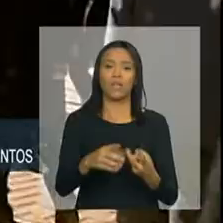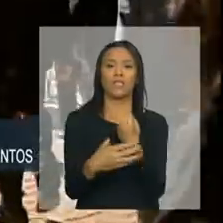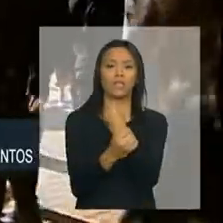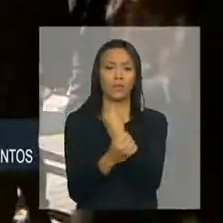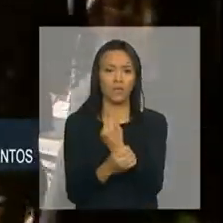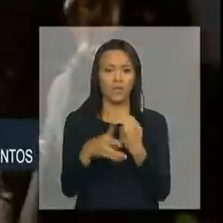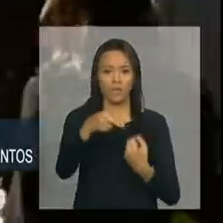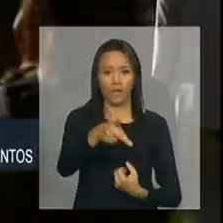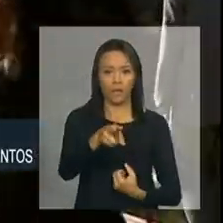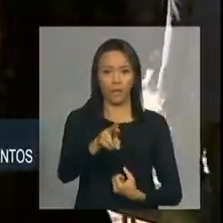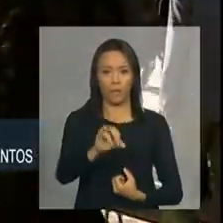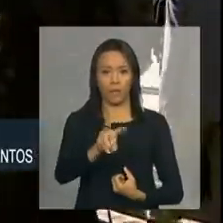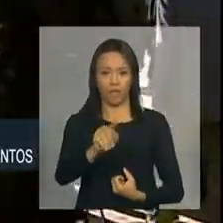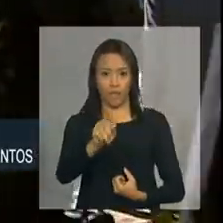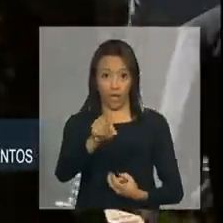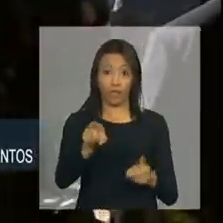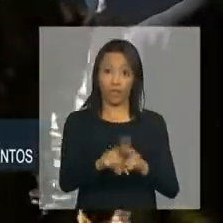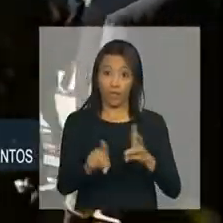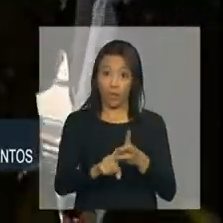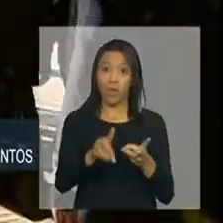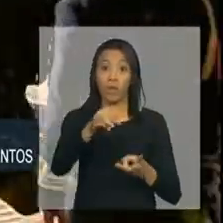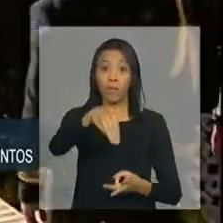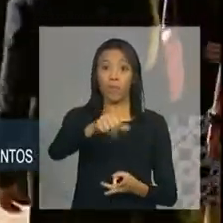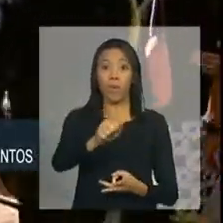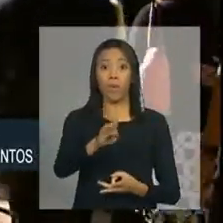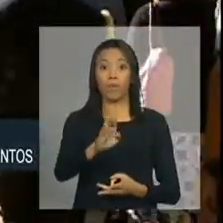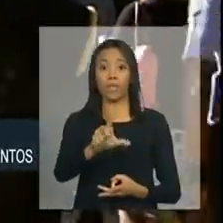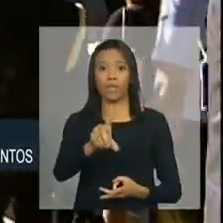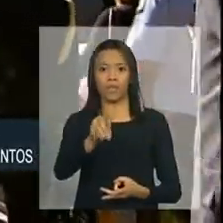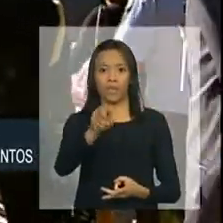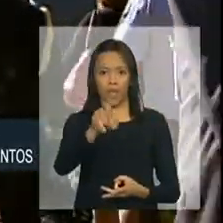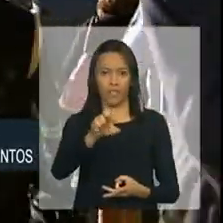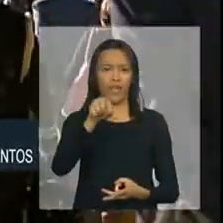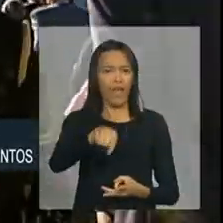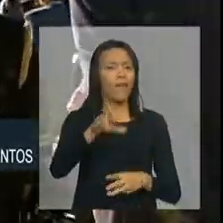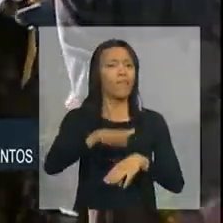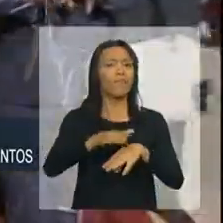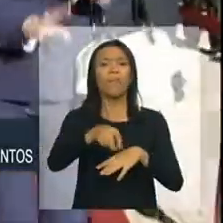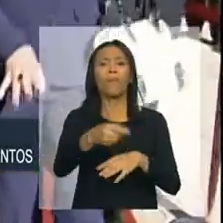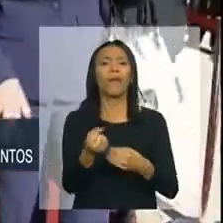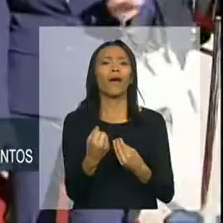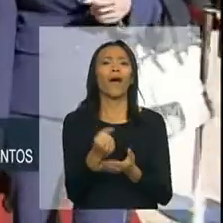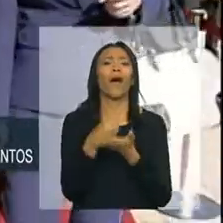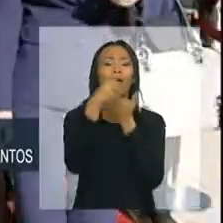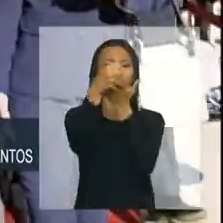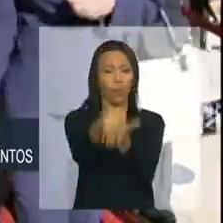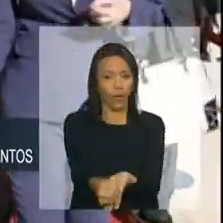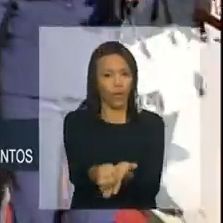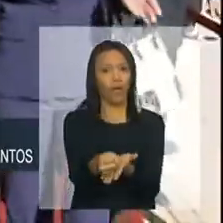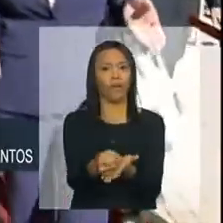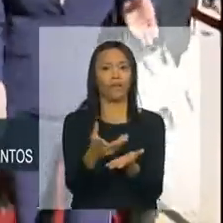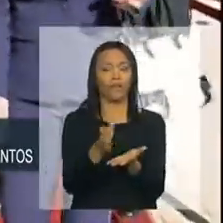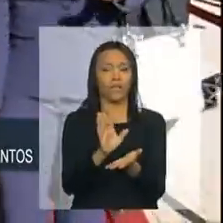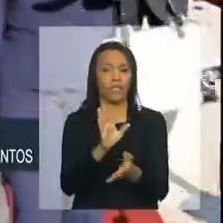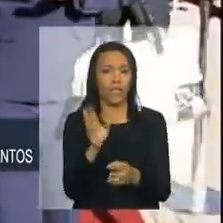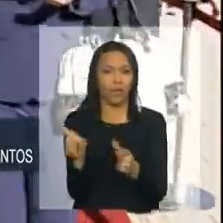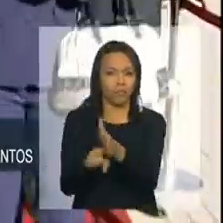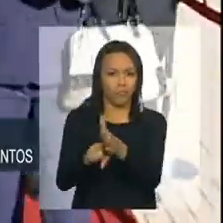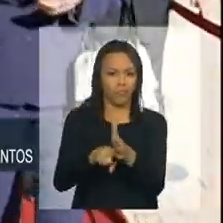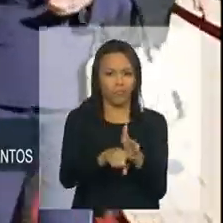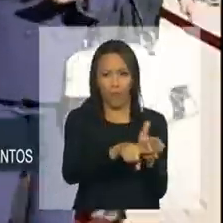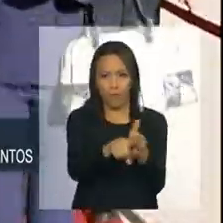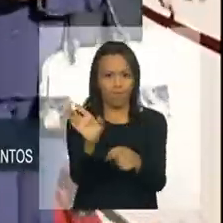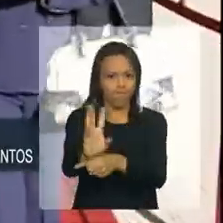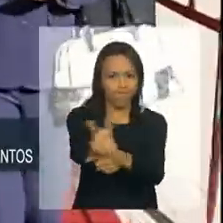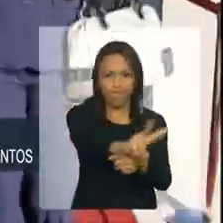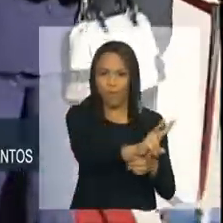urbana o o objetivo dos centros é dar suporte para a tomada de decisão por parte das instituições e das forças